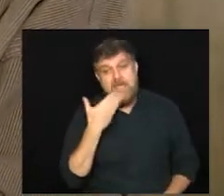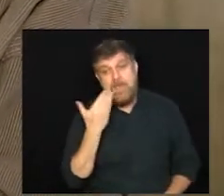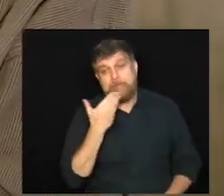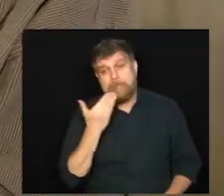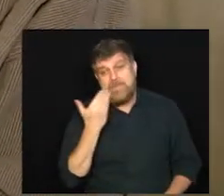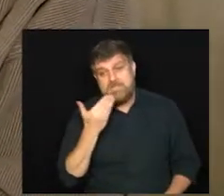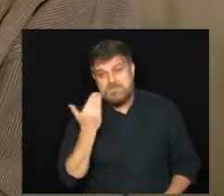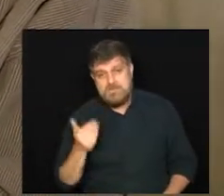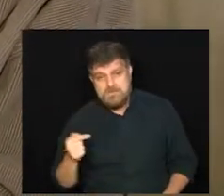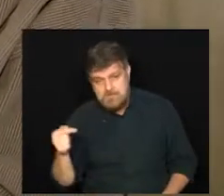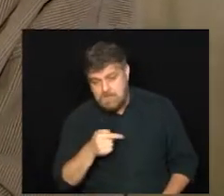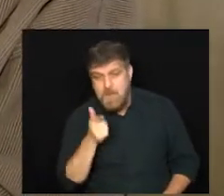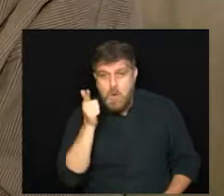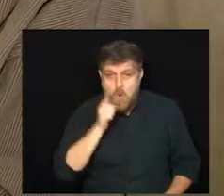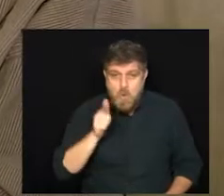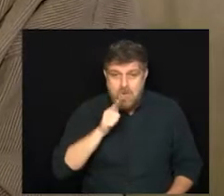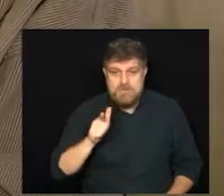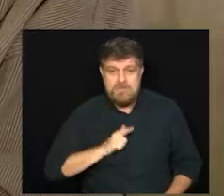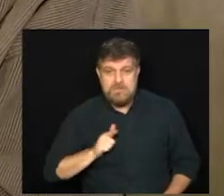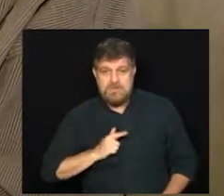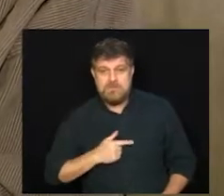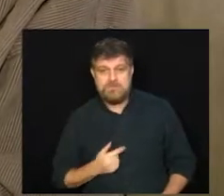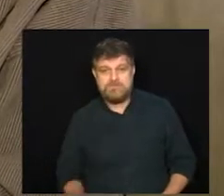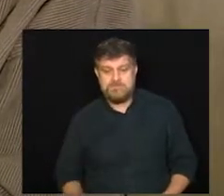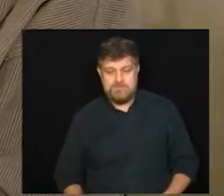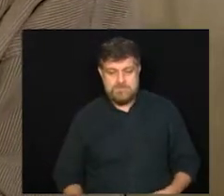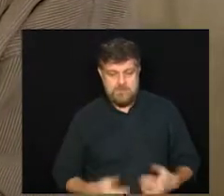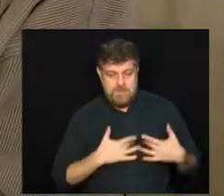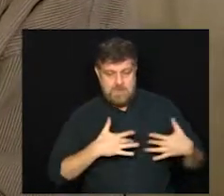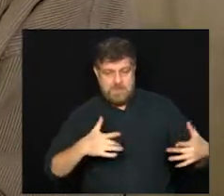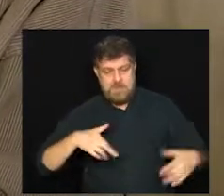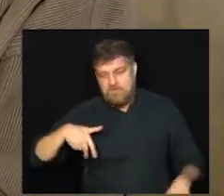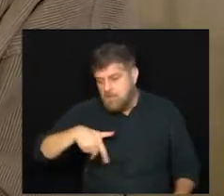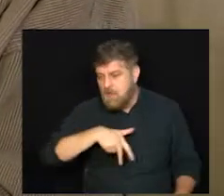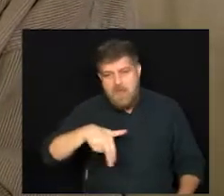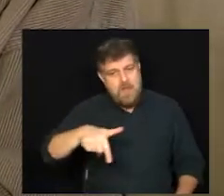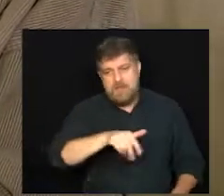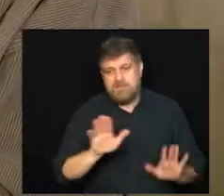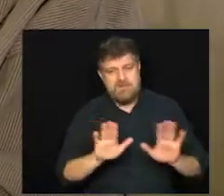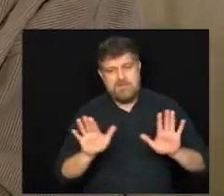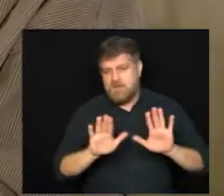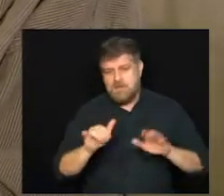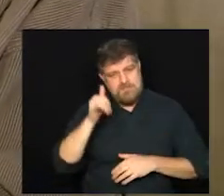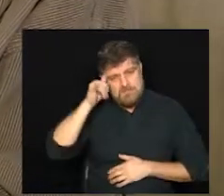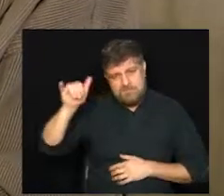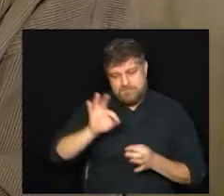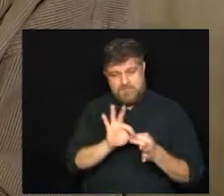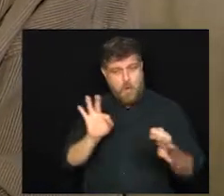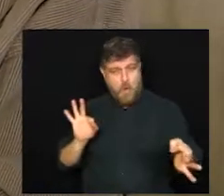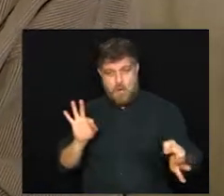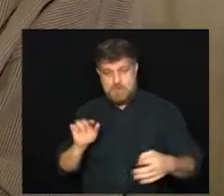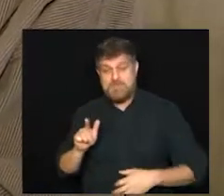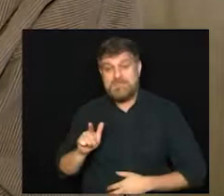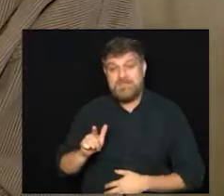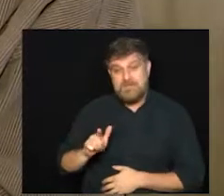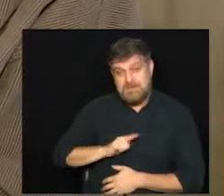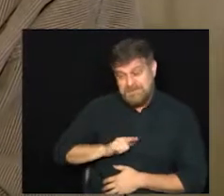essa pessoa, para que ela fique o menos tempo possível, né, caminhando aí pela cidade. Se